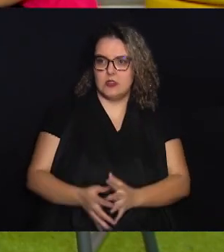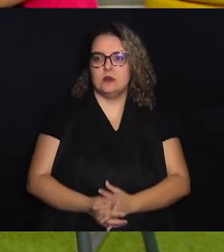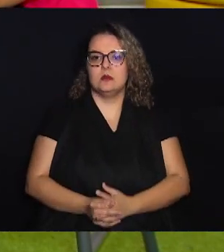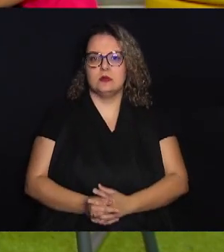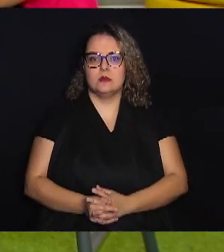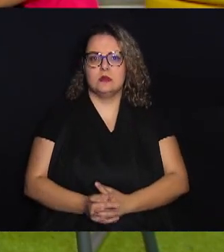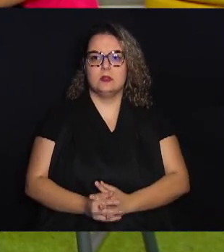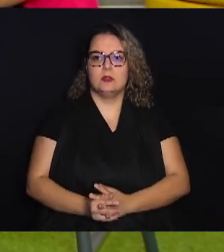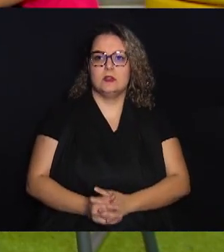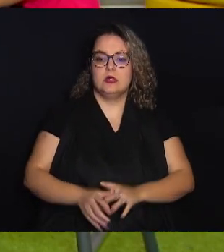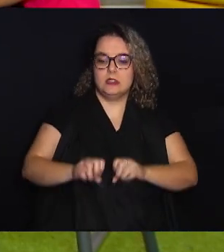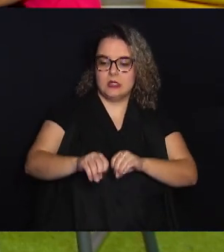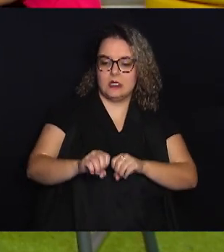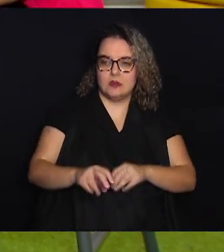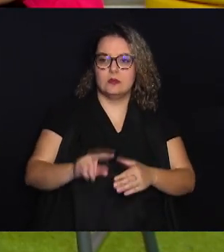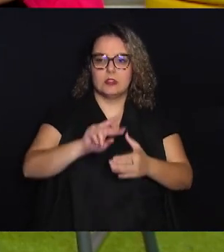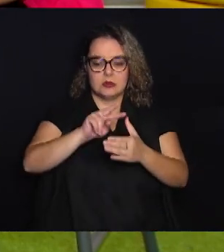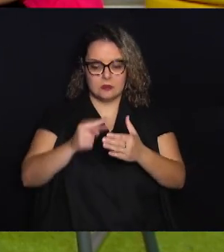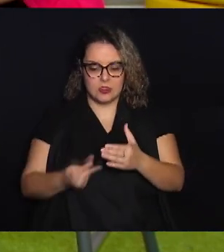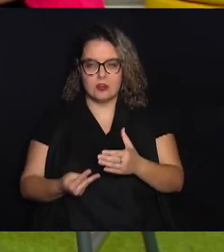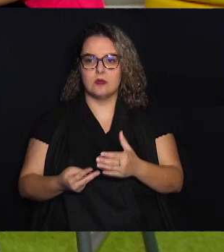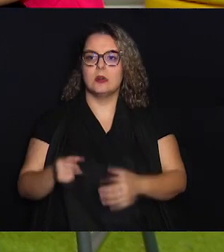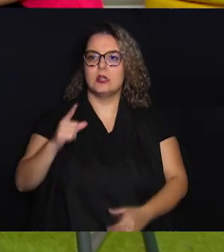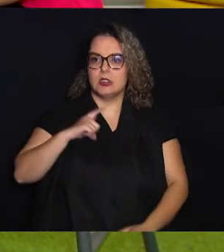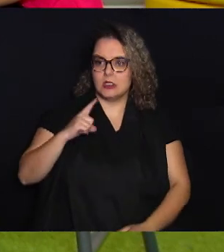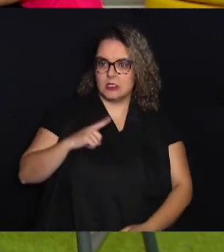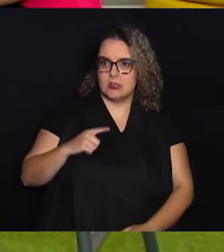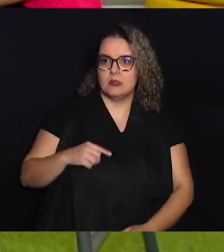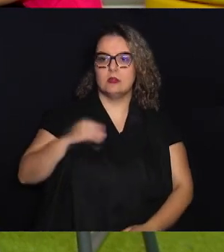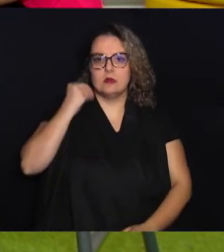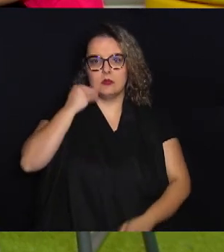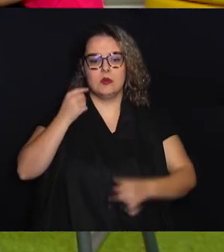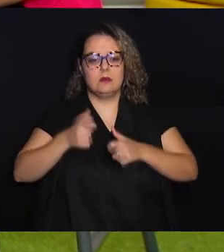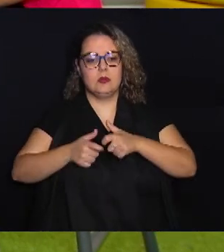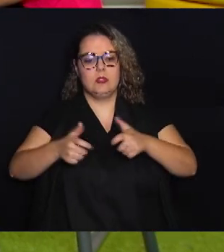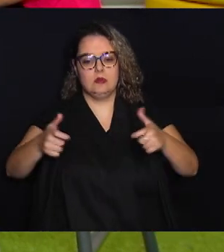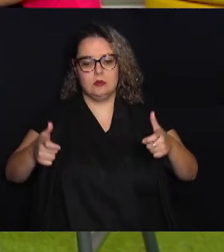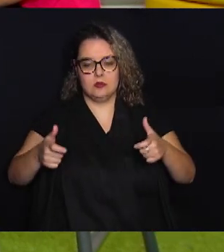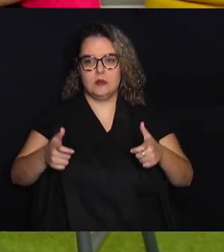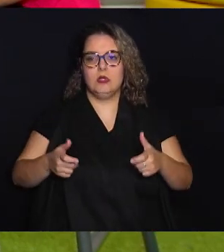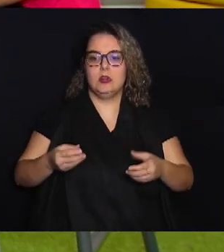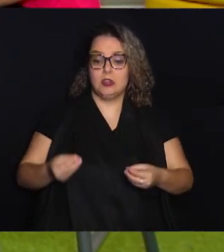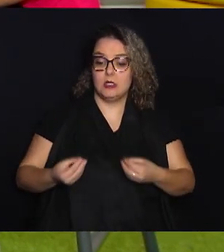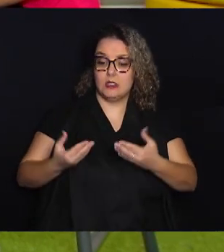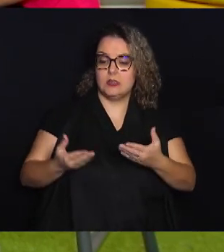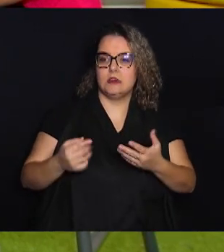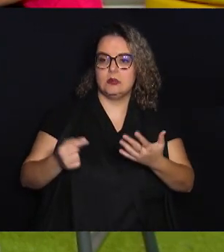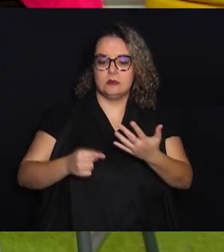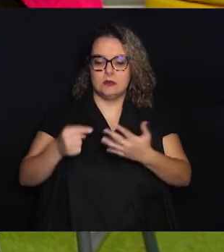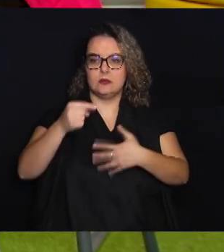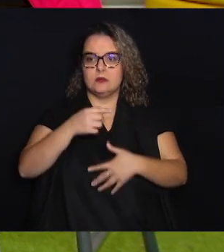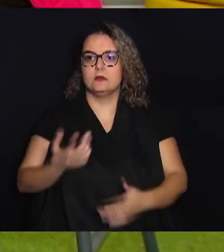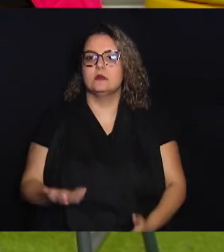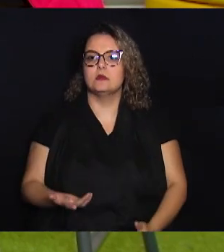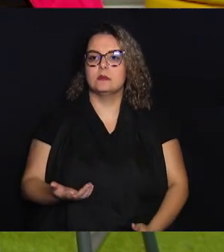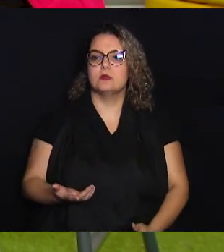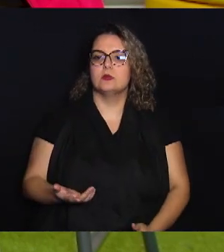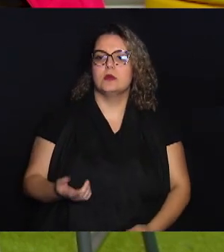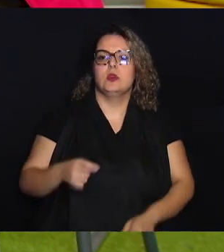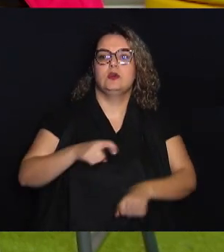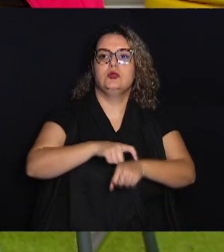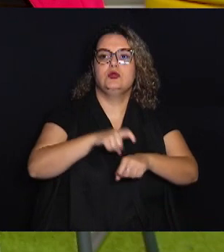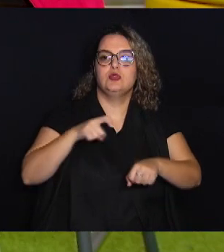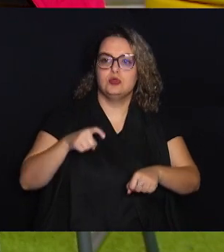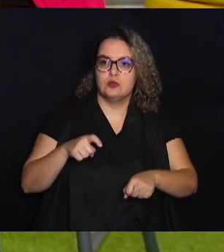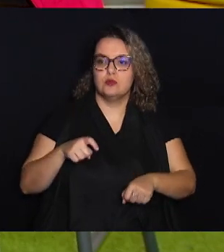da educação bilíngue que têm aí uma larga experiência e que trazem essa questão de um